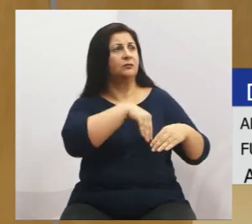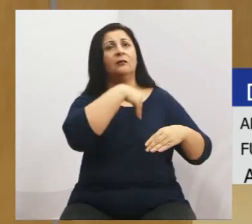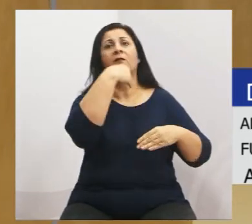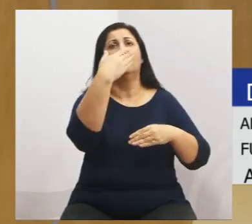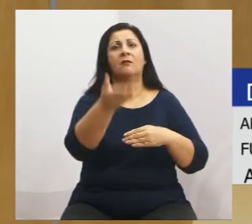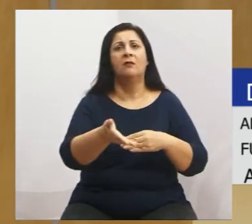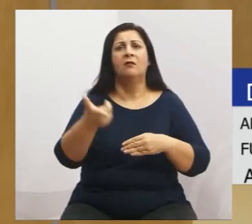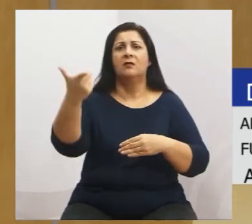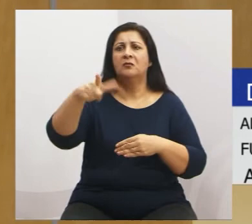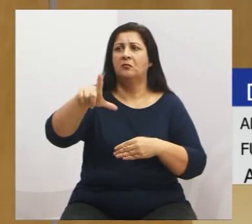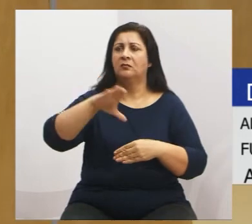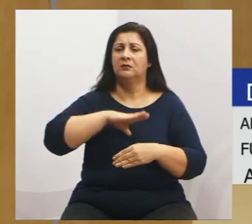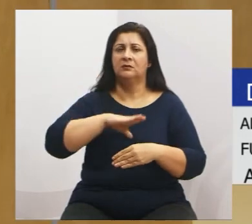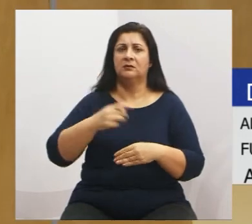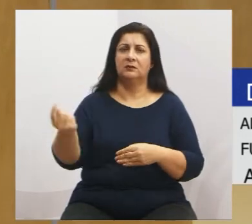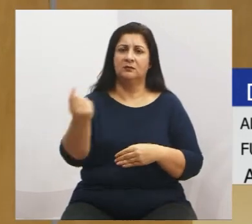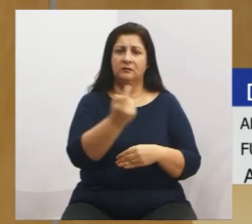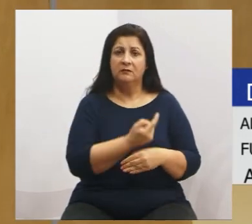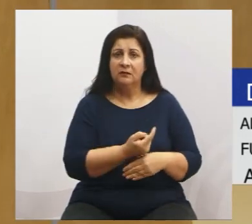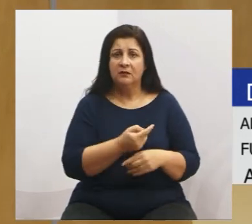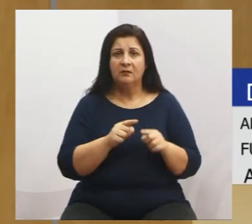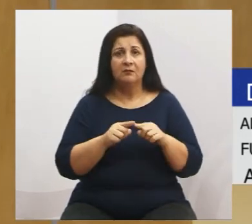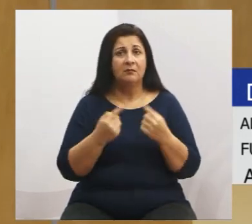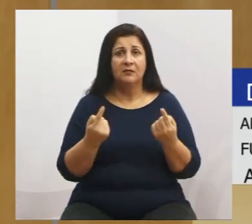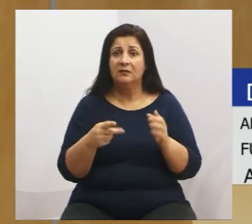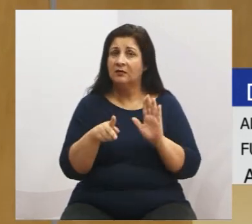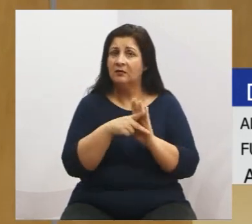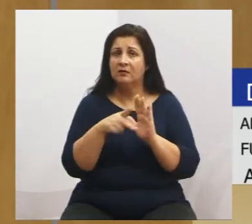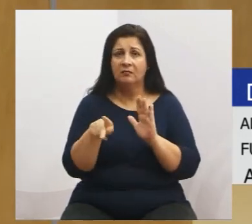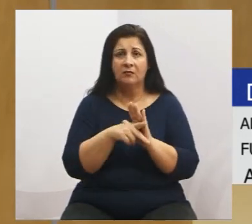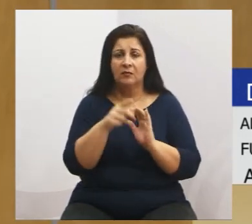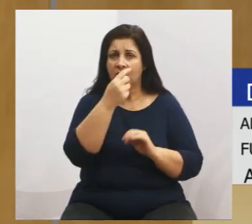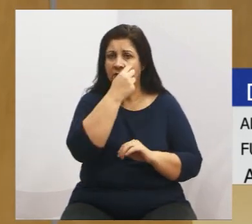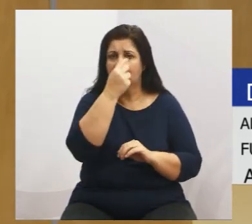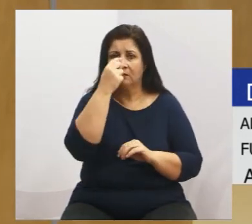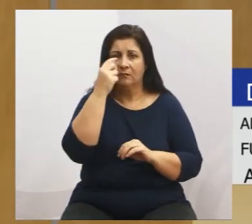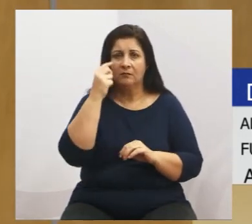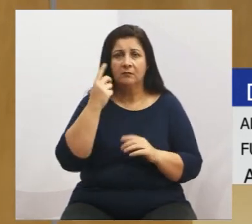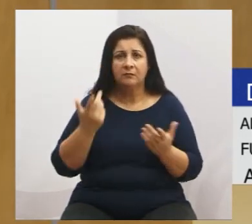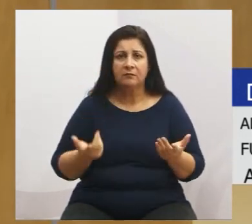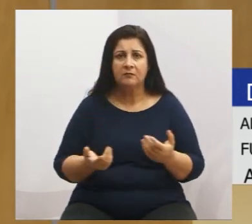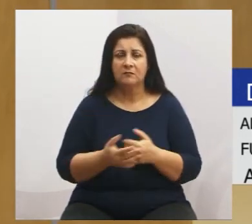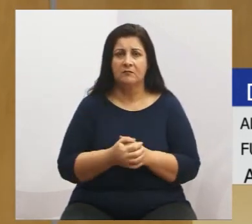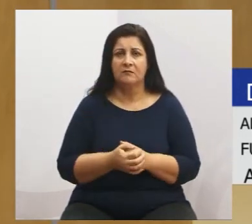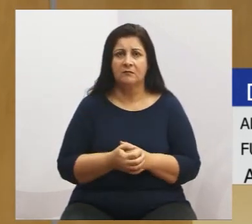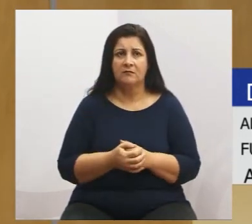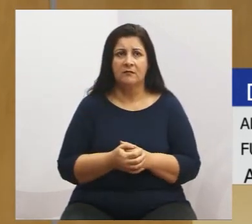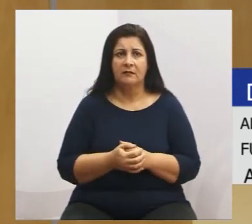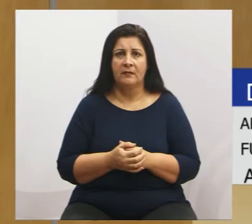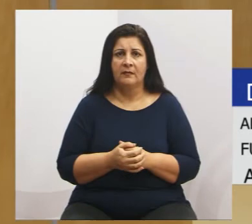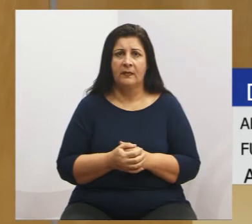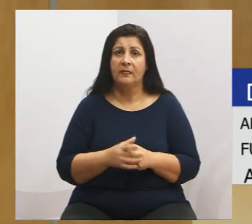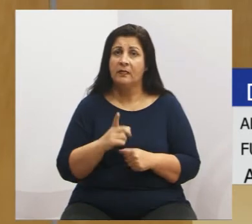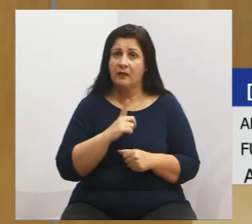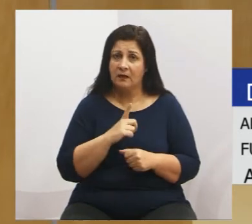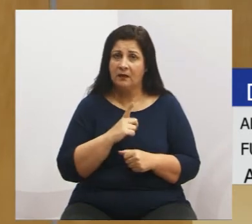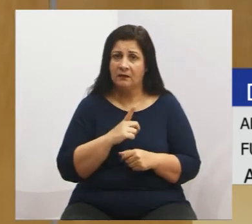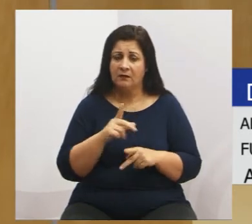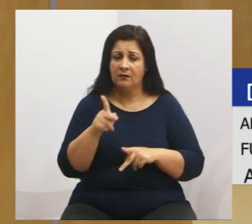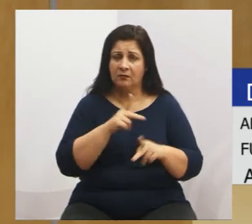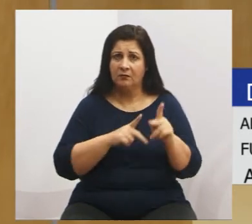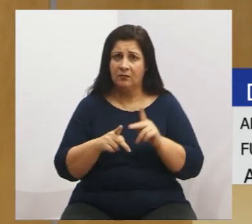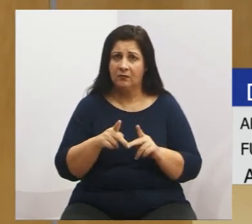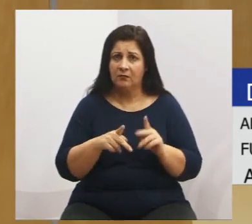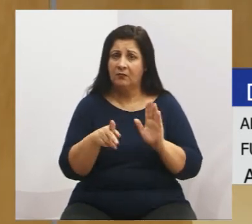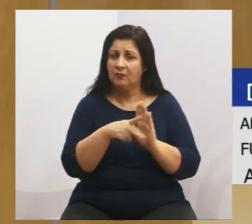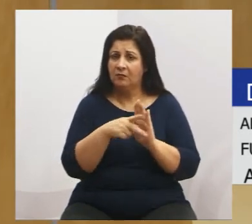outra cidade, concordo, mas eles são do Parque Meia Lua. Entendeu? Tem alguns que são daqui do bairro da cidade de Jacareí que está